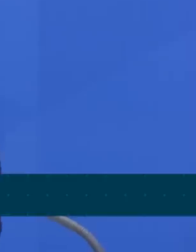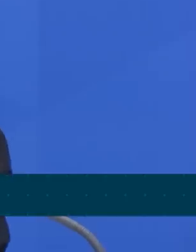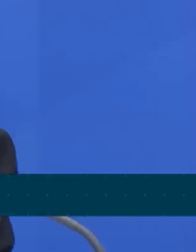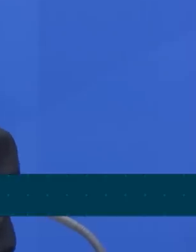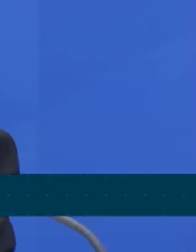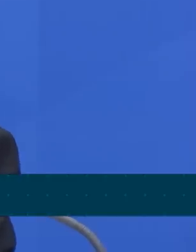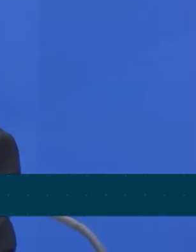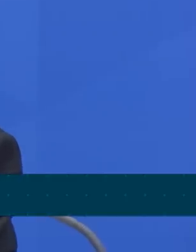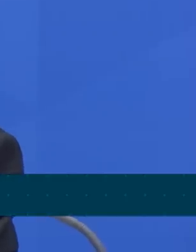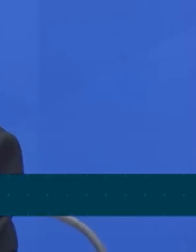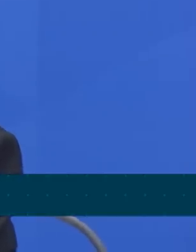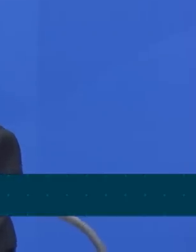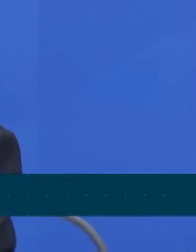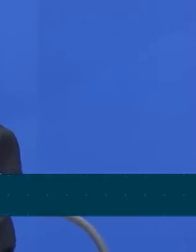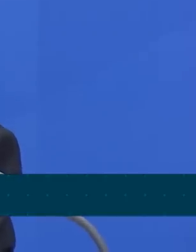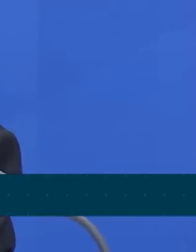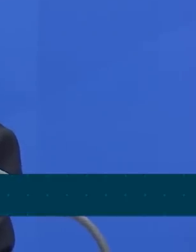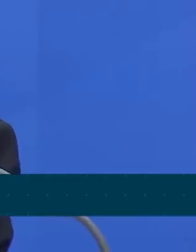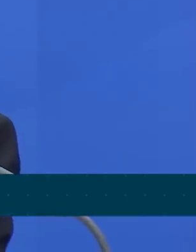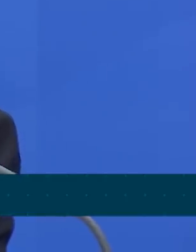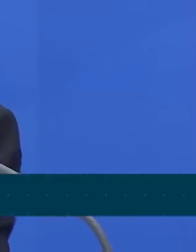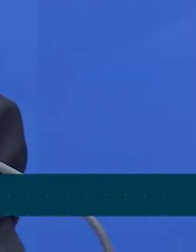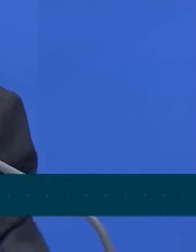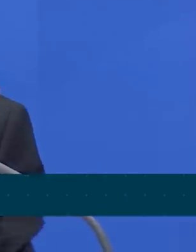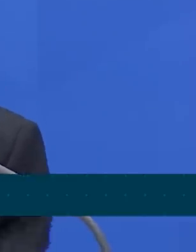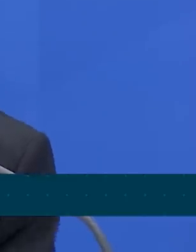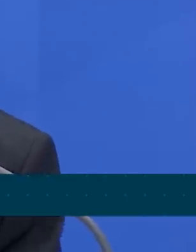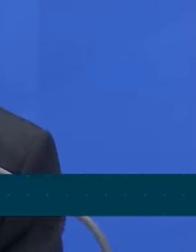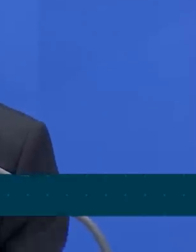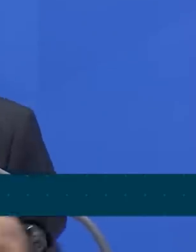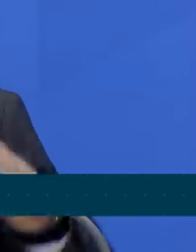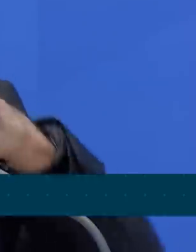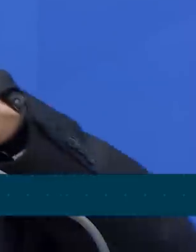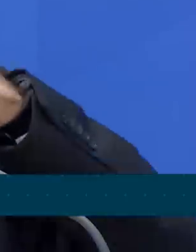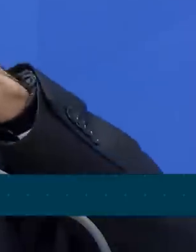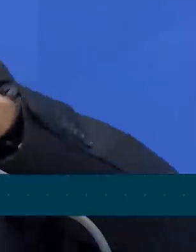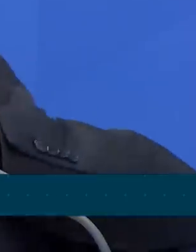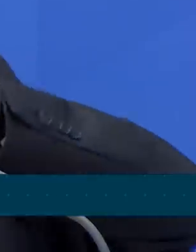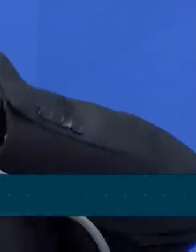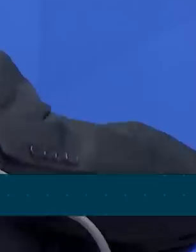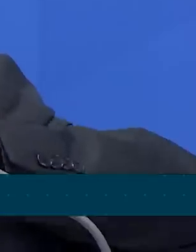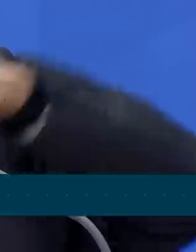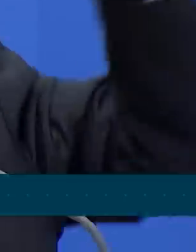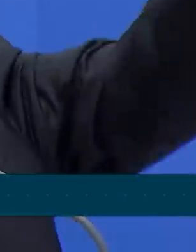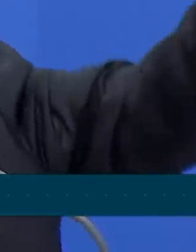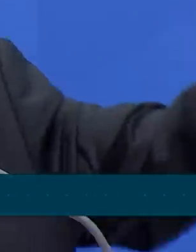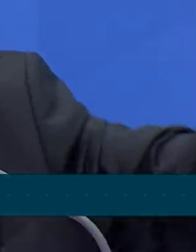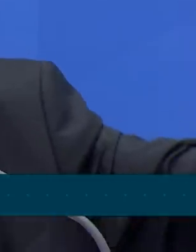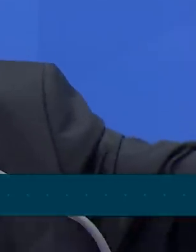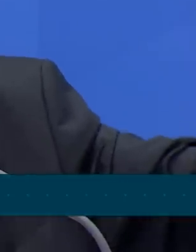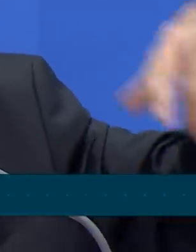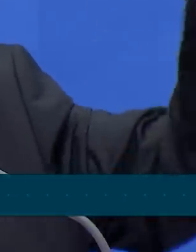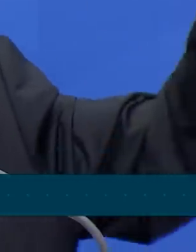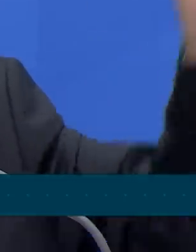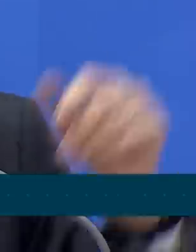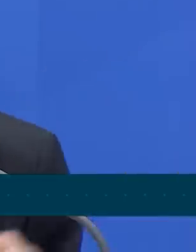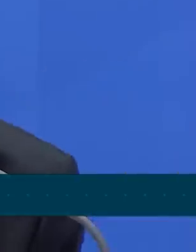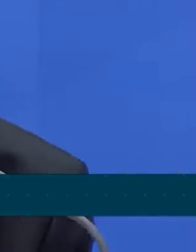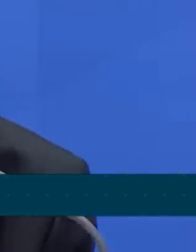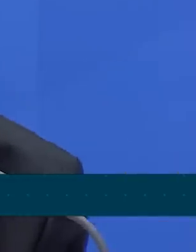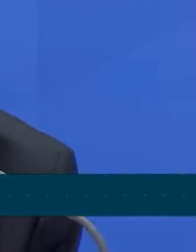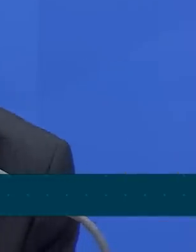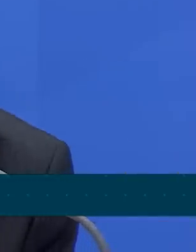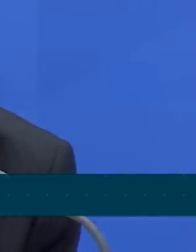da superintendência do ibama de alta floresta chamada saíram a previsão era levar oito horas de viagem voltar no dia